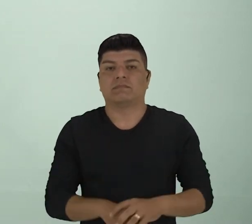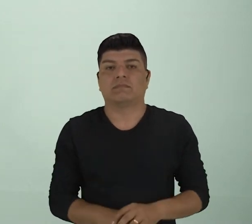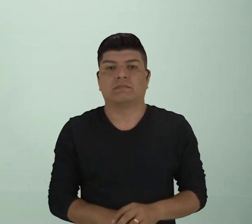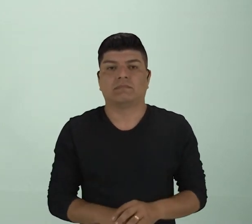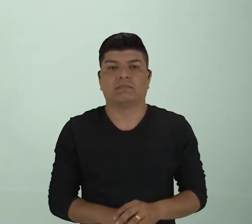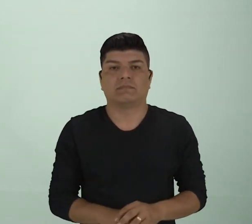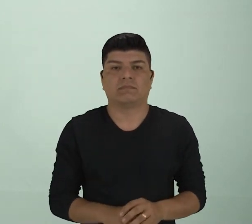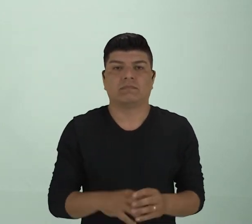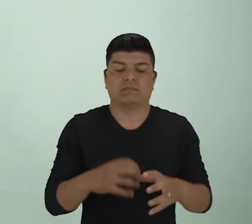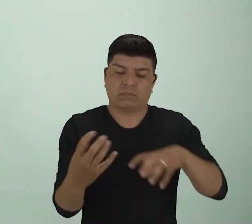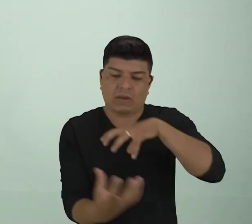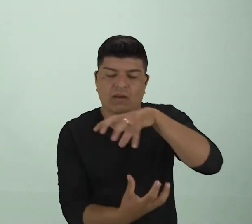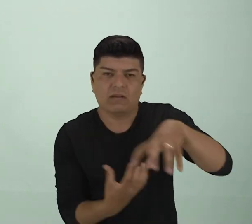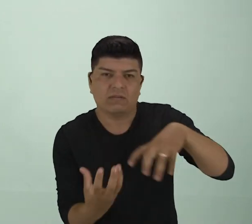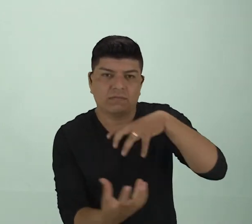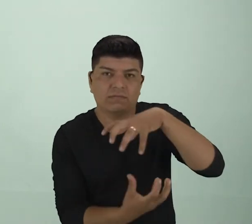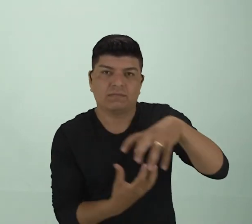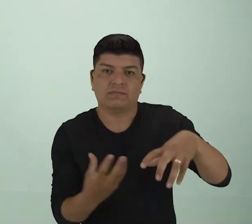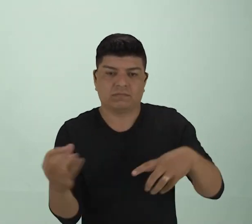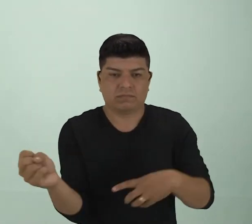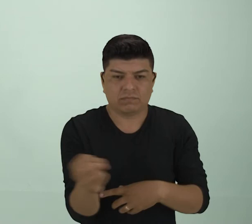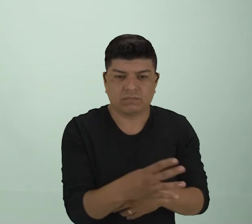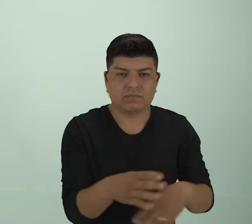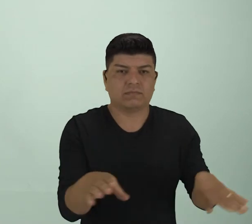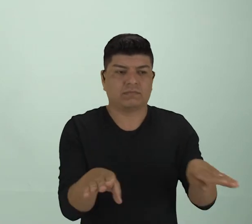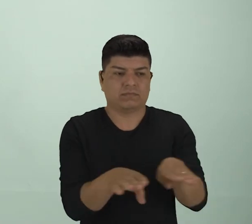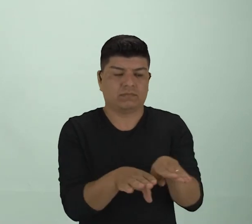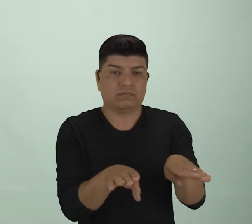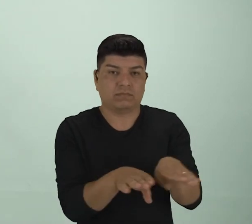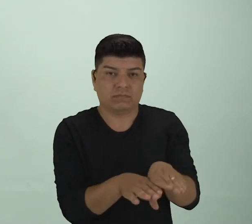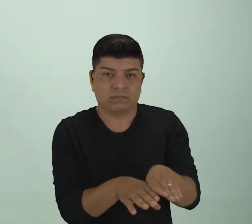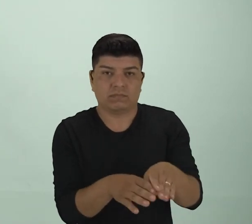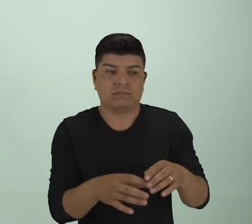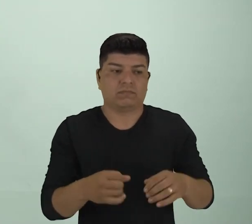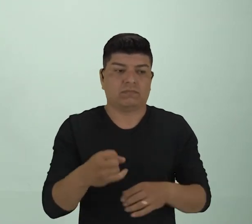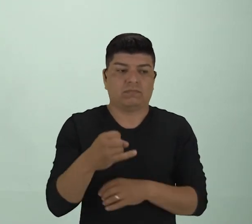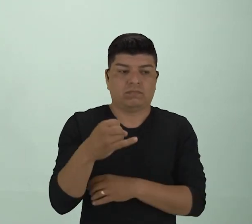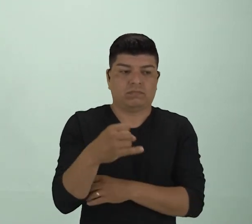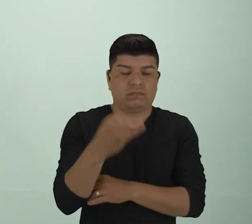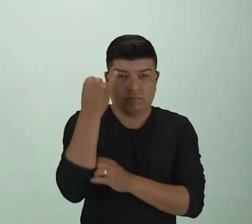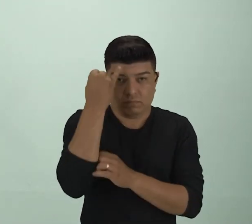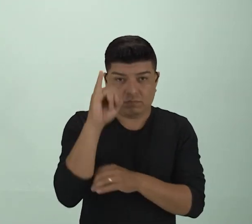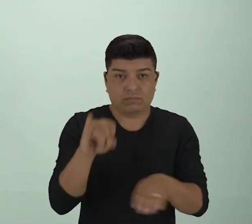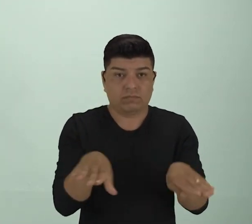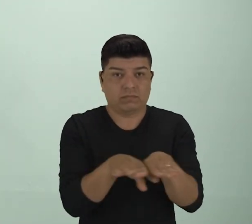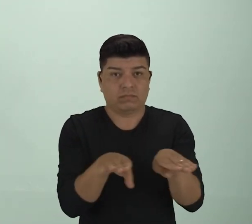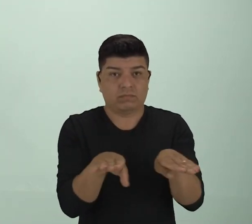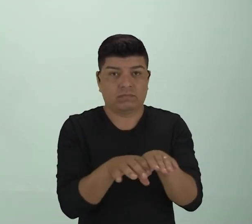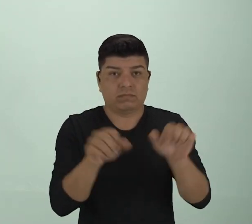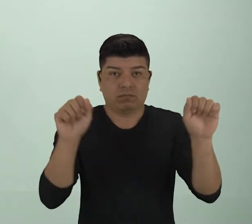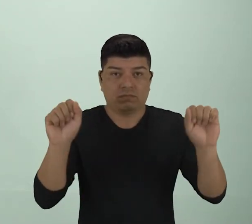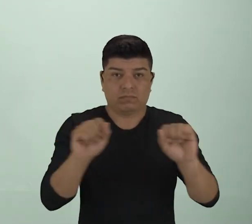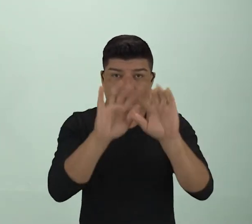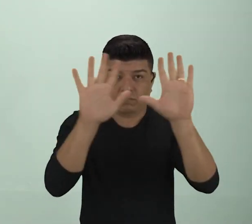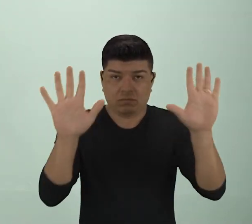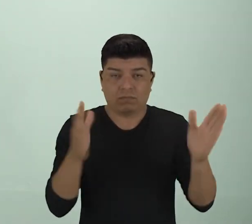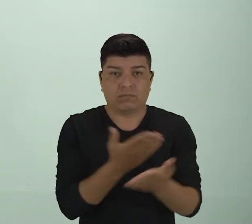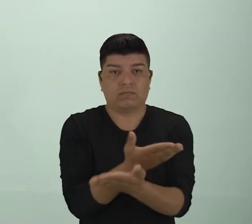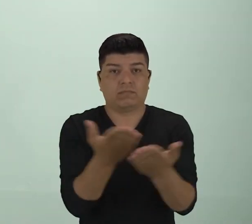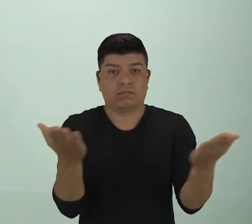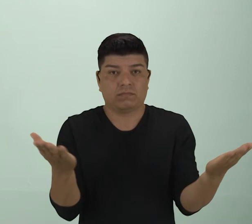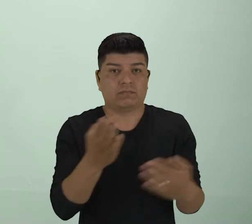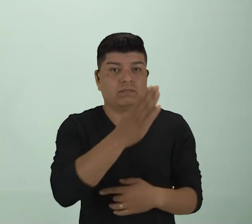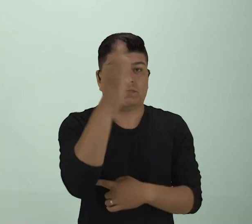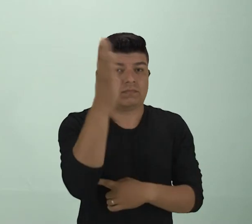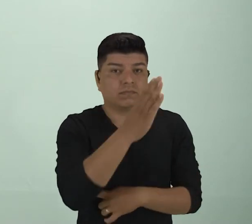de revoluções e inovações no campo intelectual, fique bem claro para vocês que no